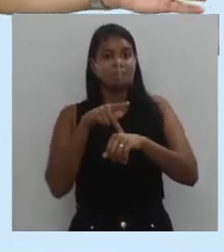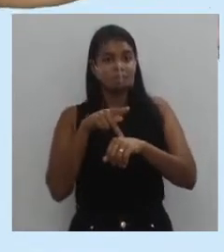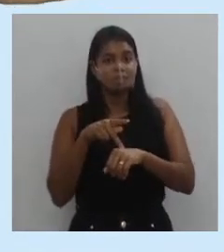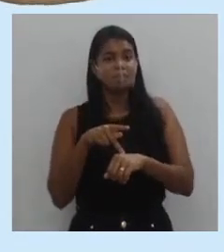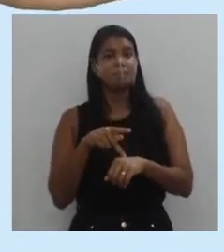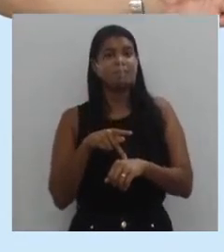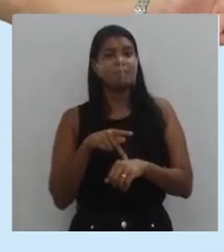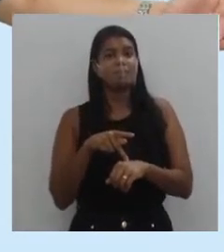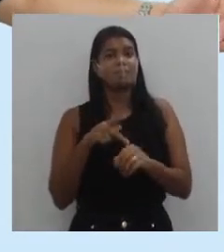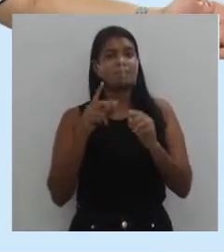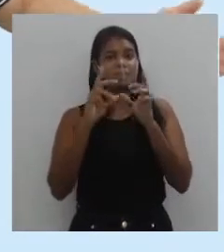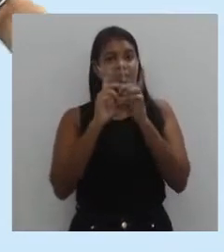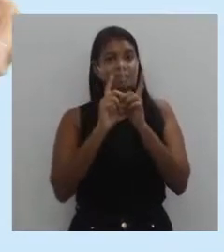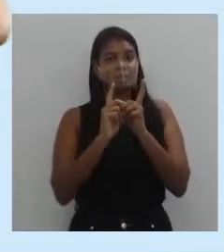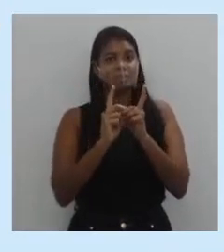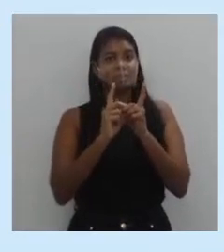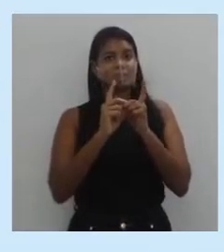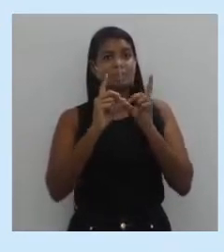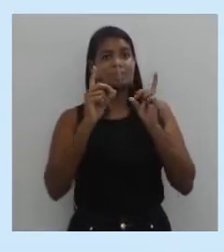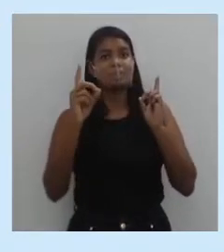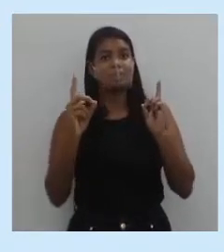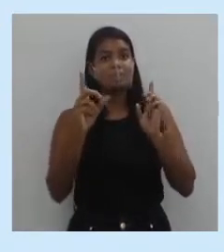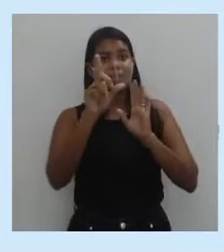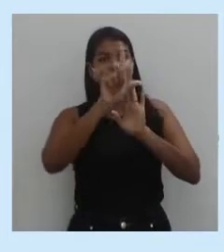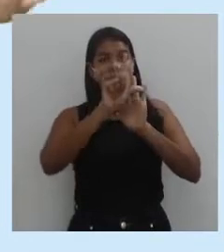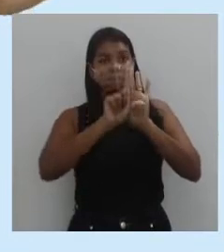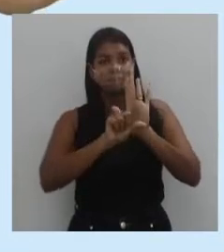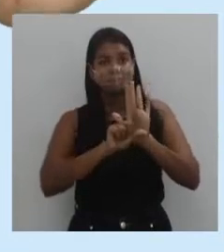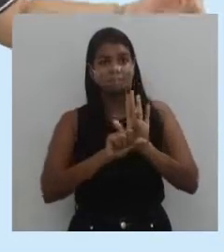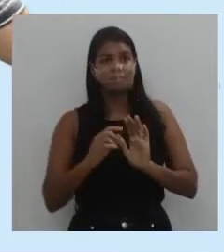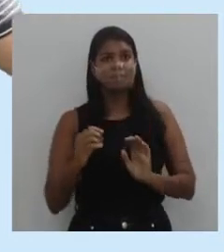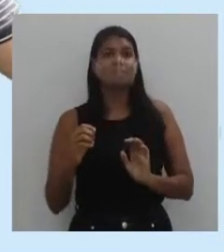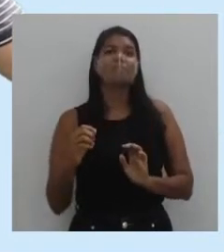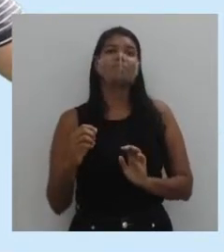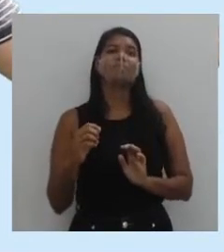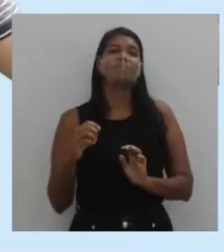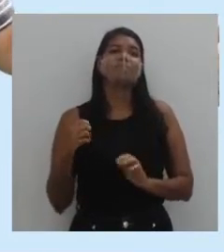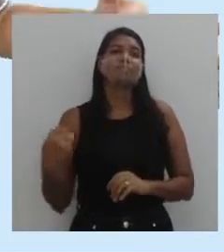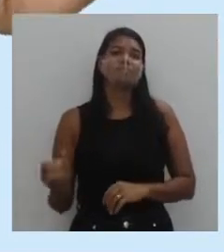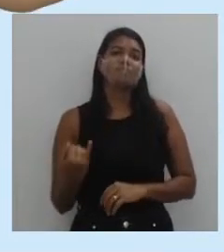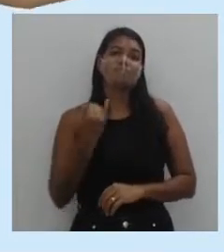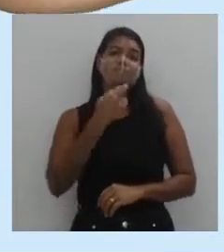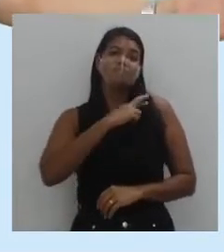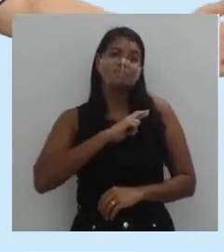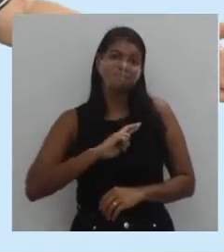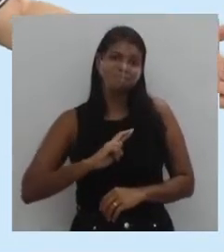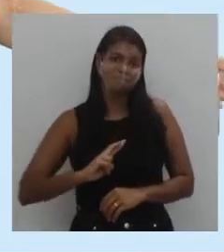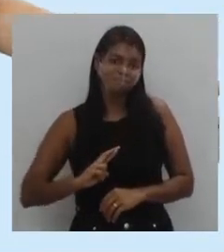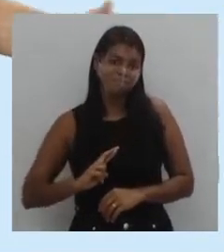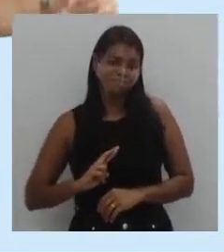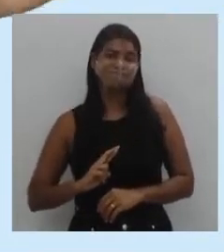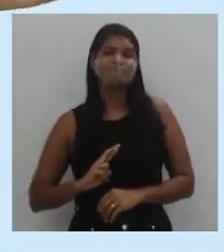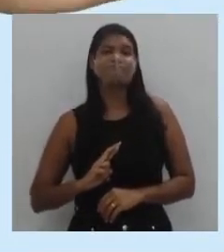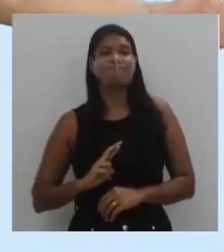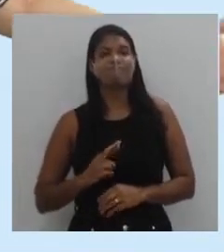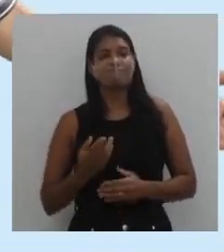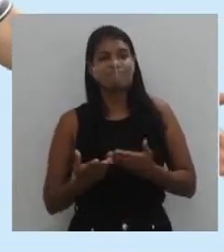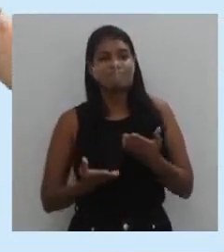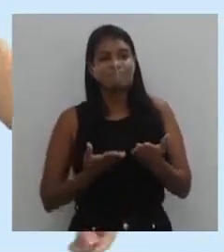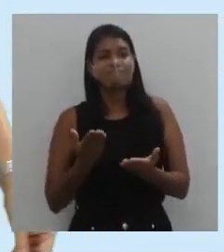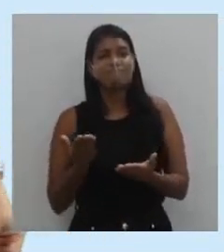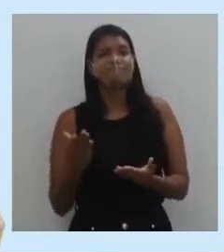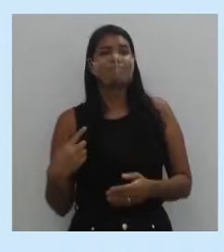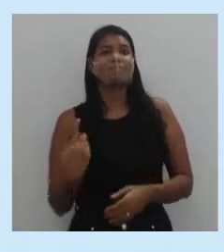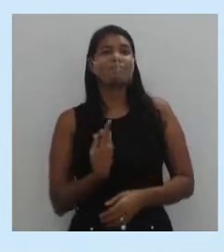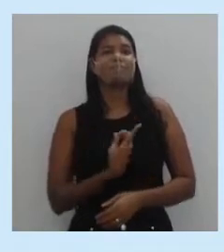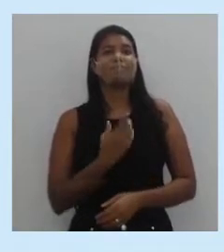países teocráticos em que as leis são fundamentadas na religião ou com a religião,